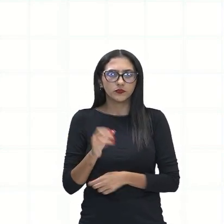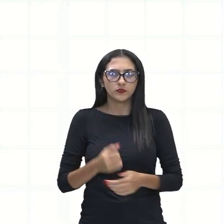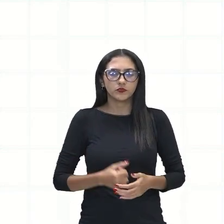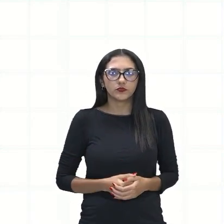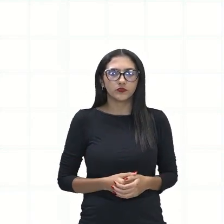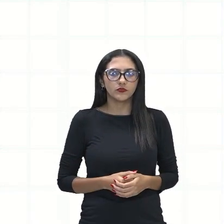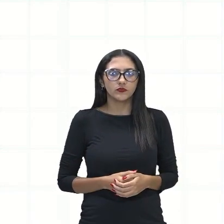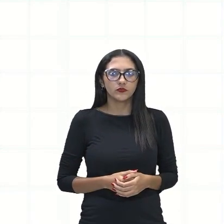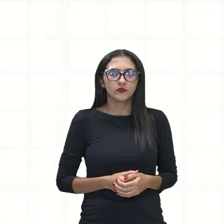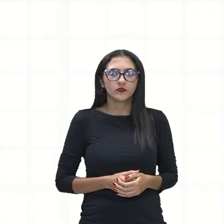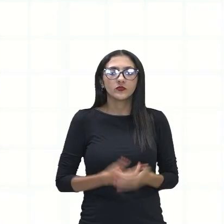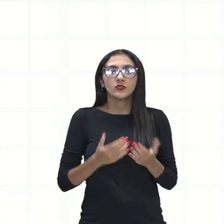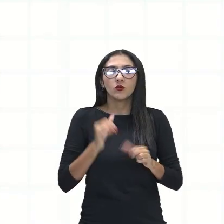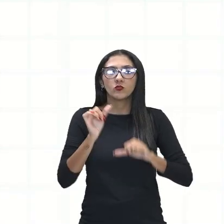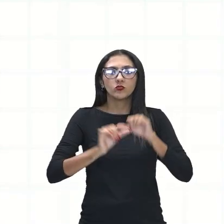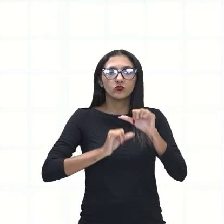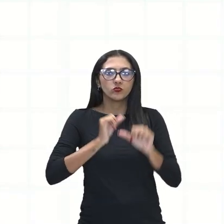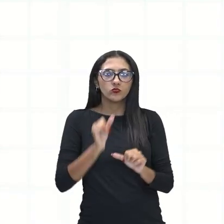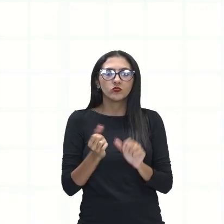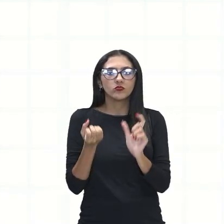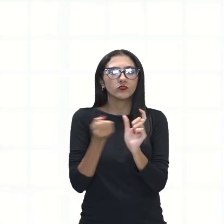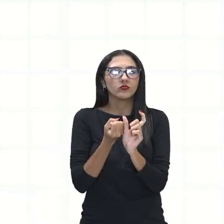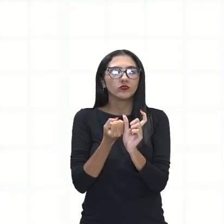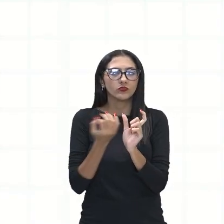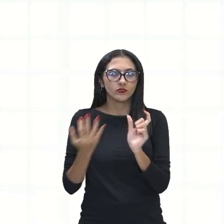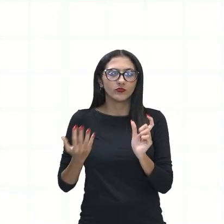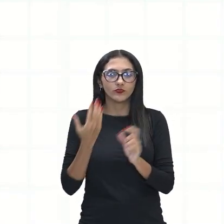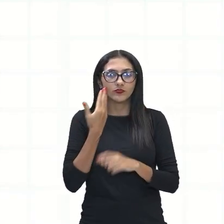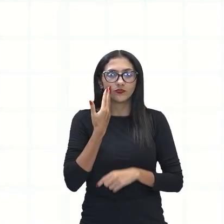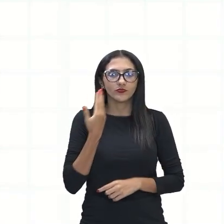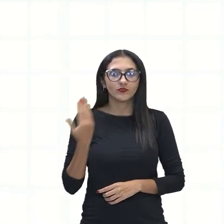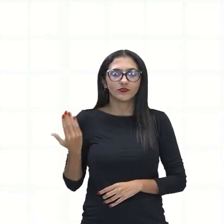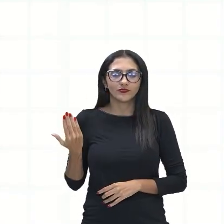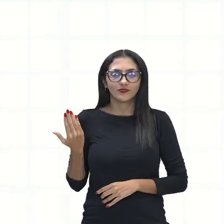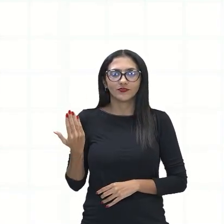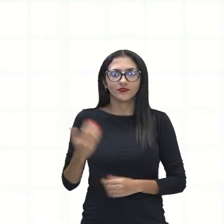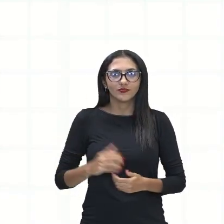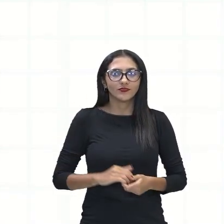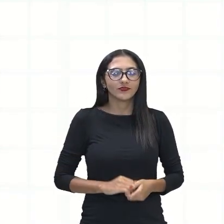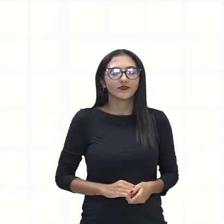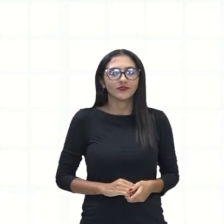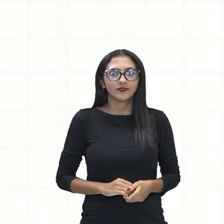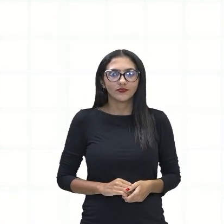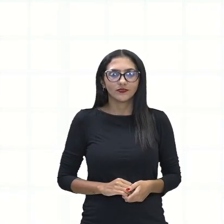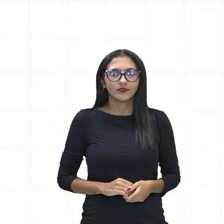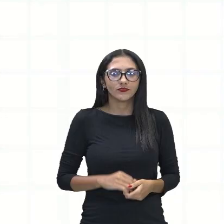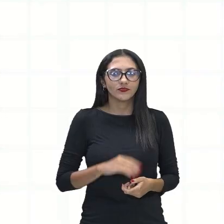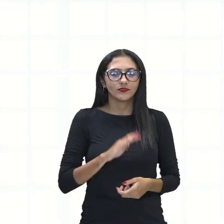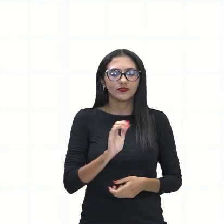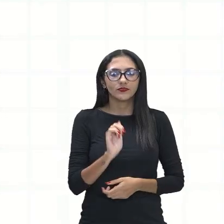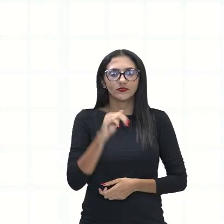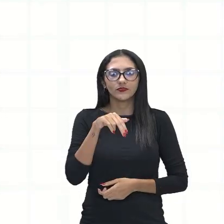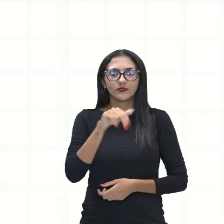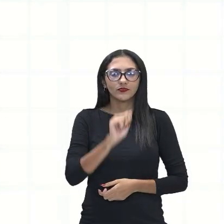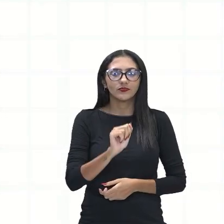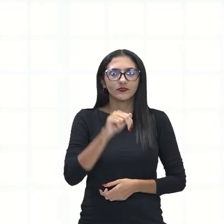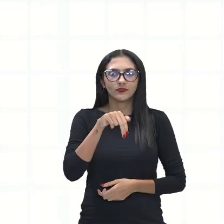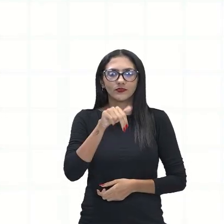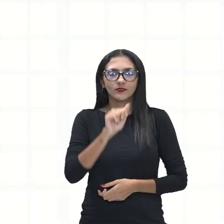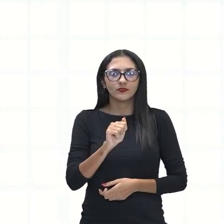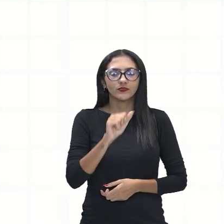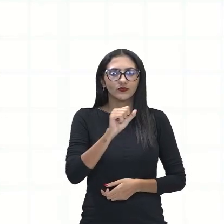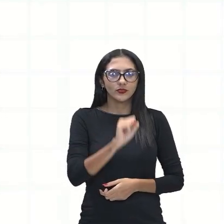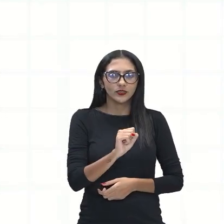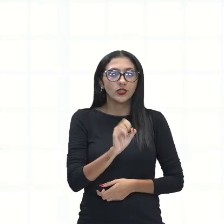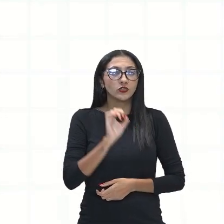se transforma assim. Bananas. Bananas. Eu só acrescentei o